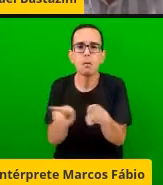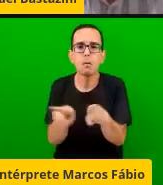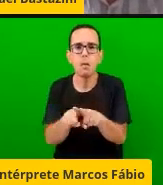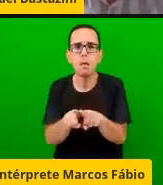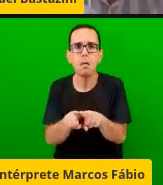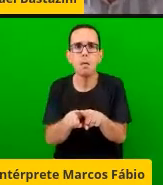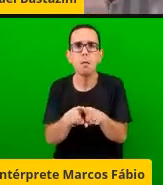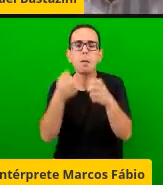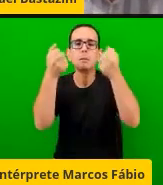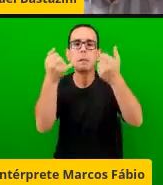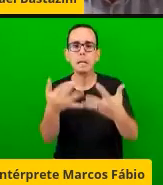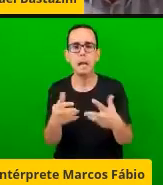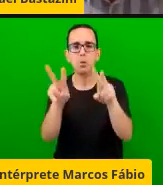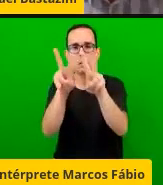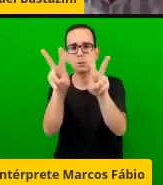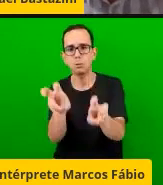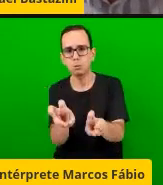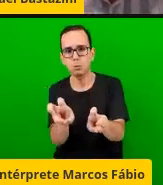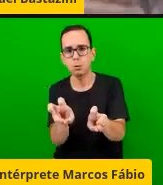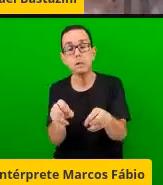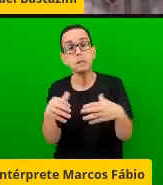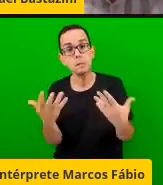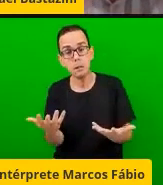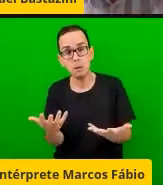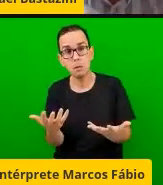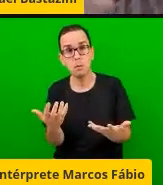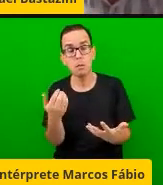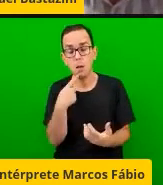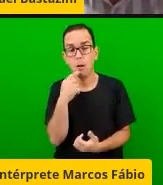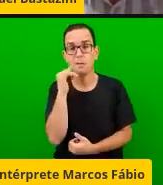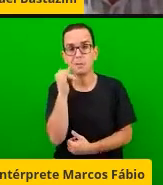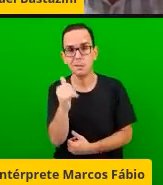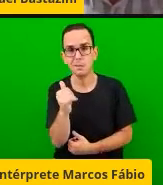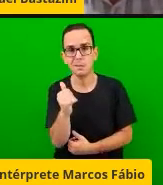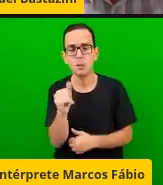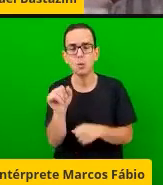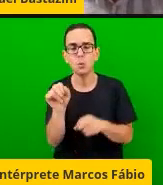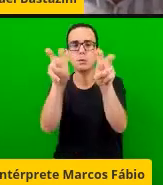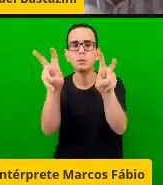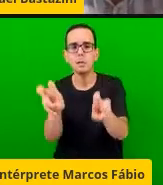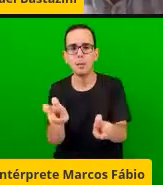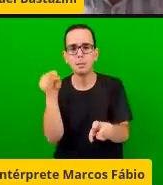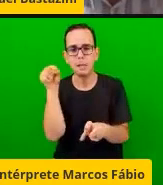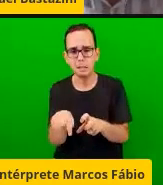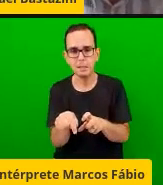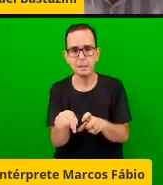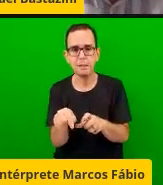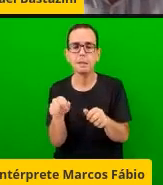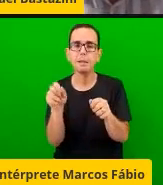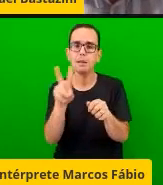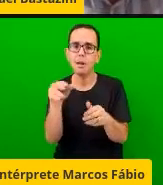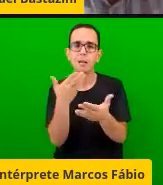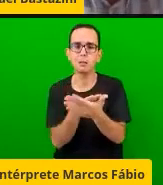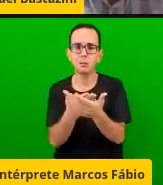assunto, portanto, mais uma vez friso que os temas trabalhados aqui, que serão trabalhados na minha